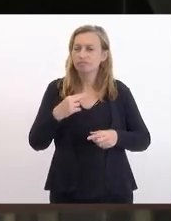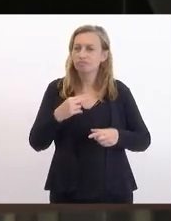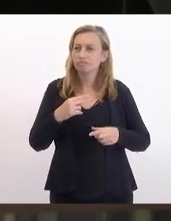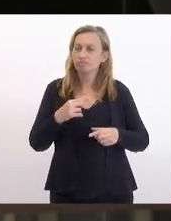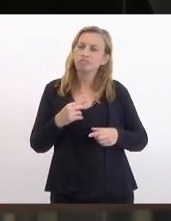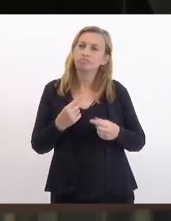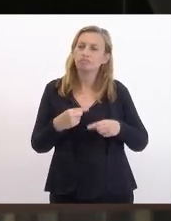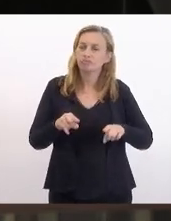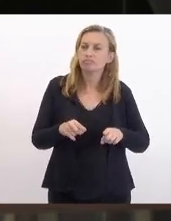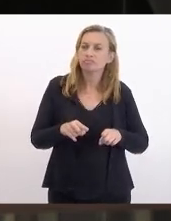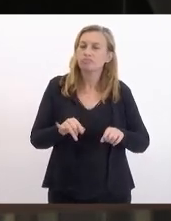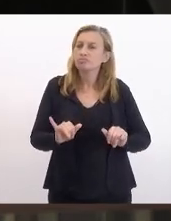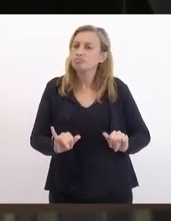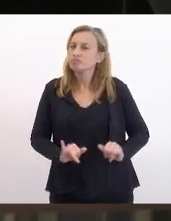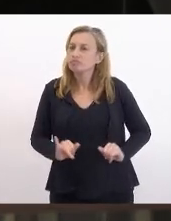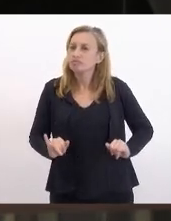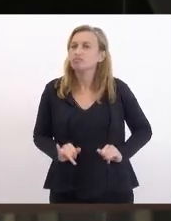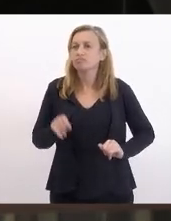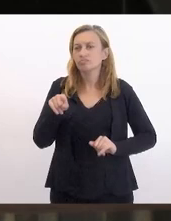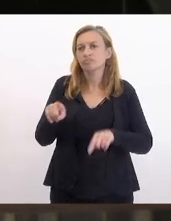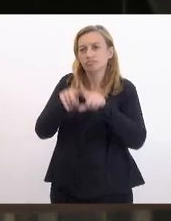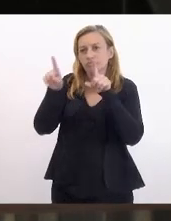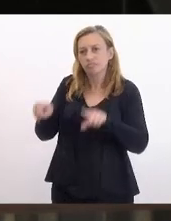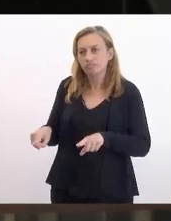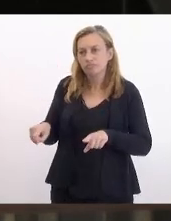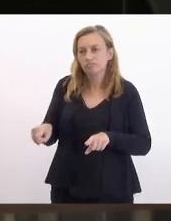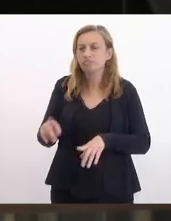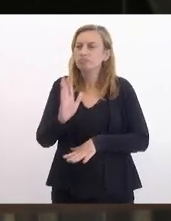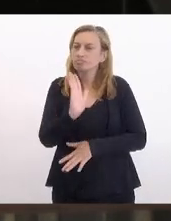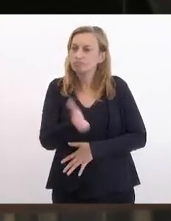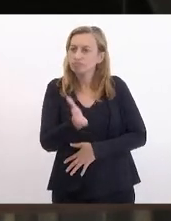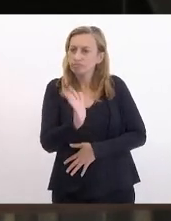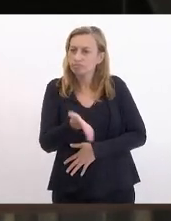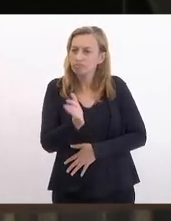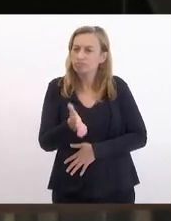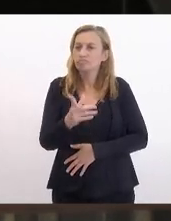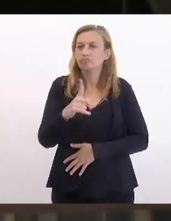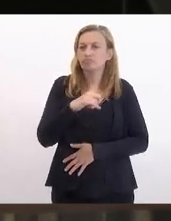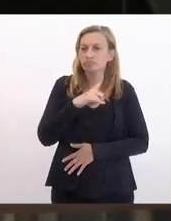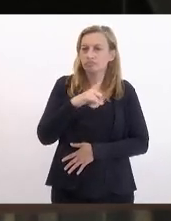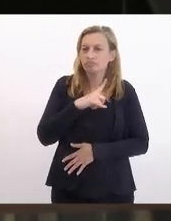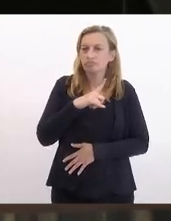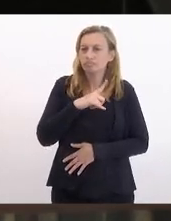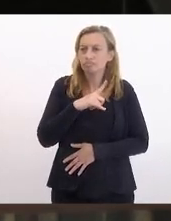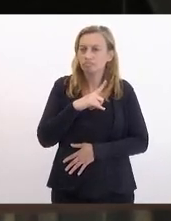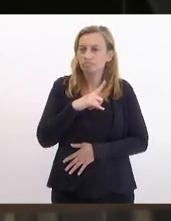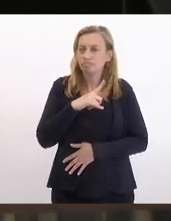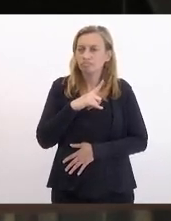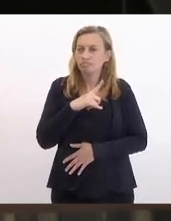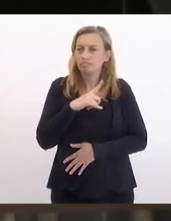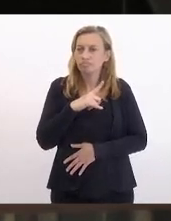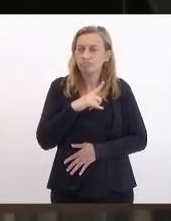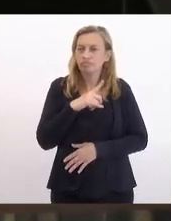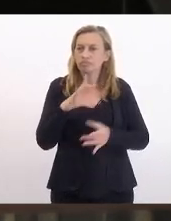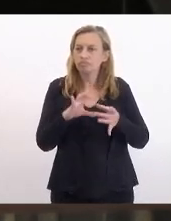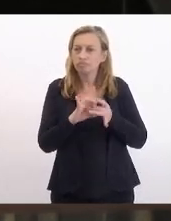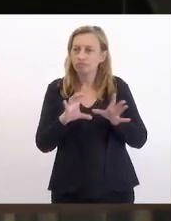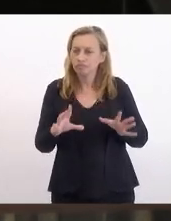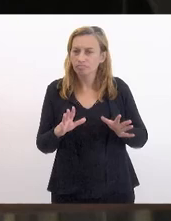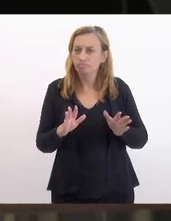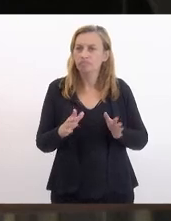levando o sofrimento daqueles servidores que já obtiveram suas absolvições